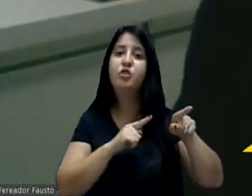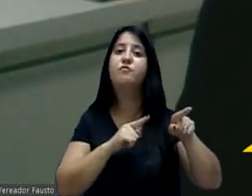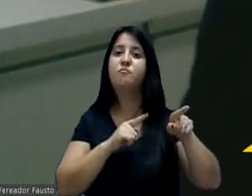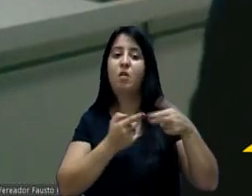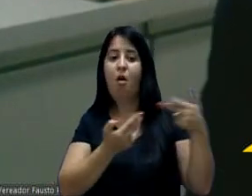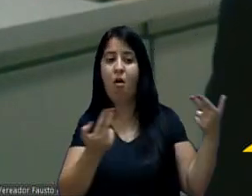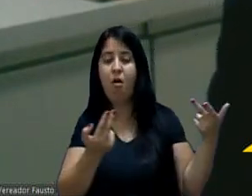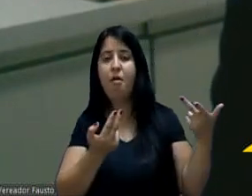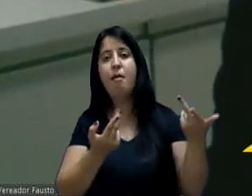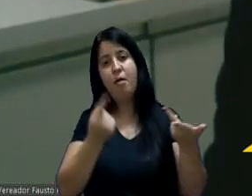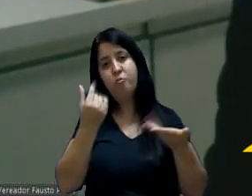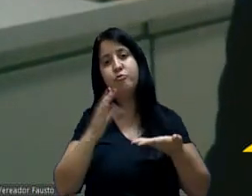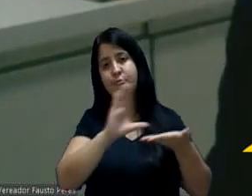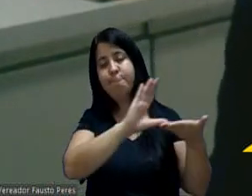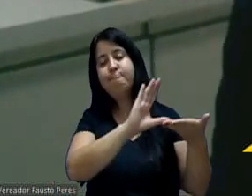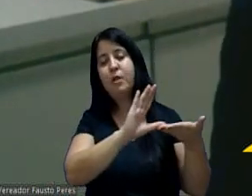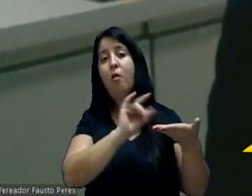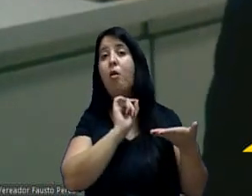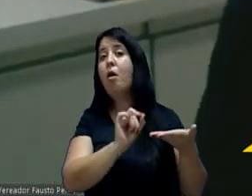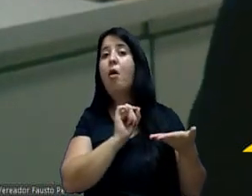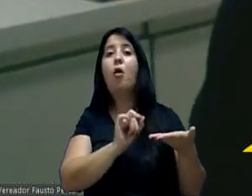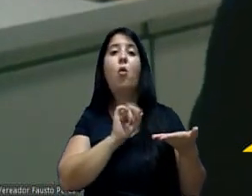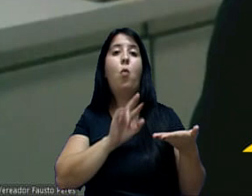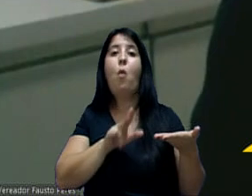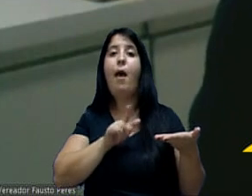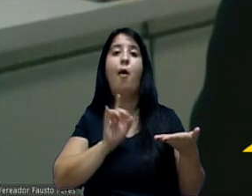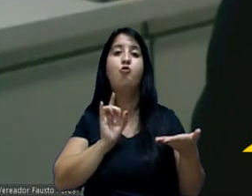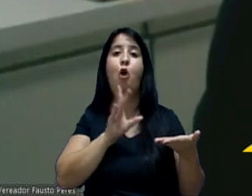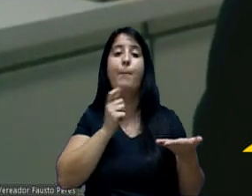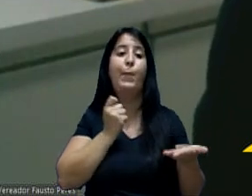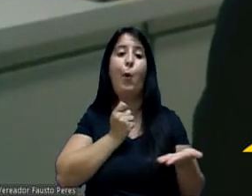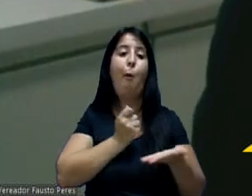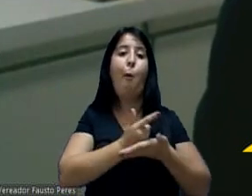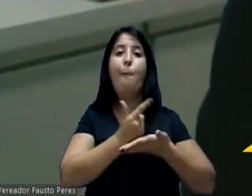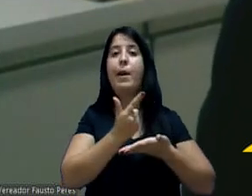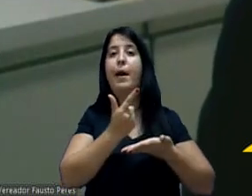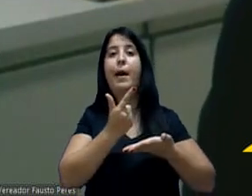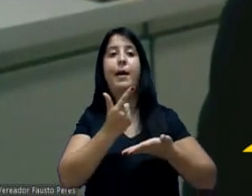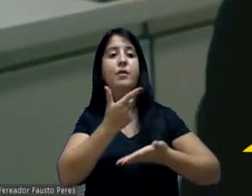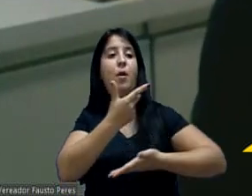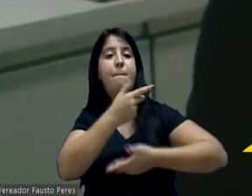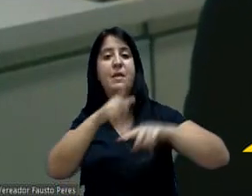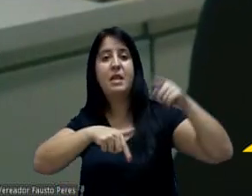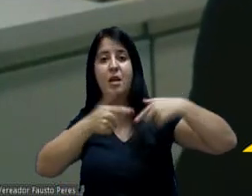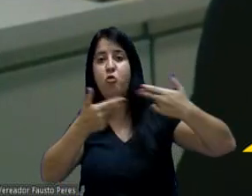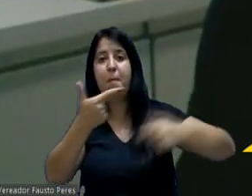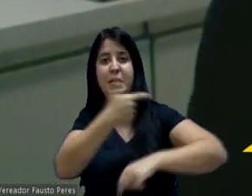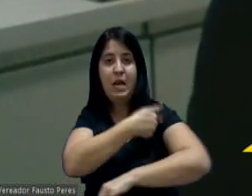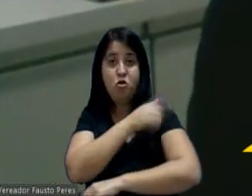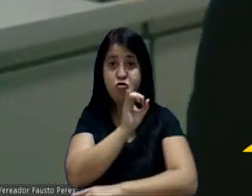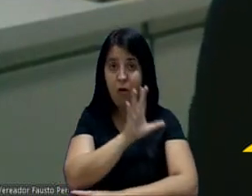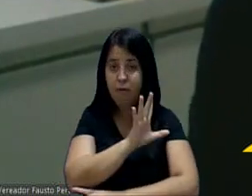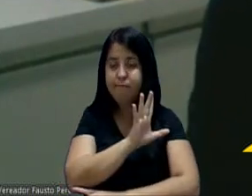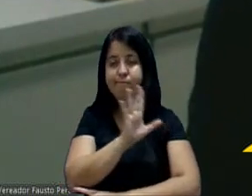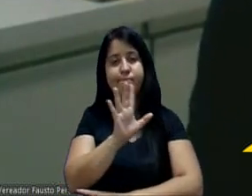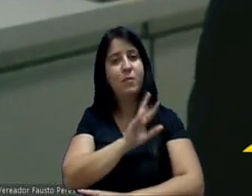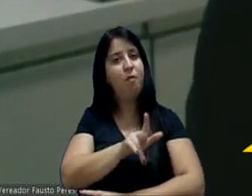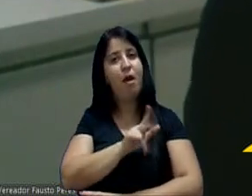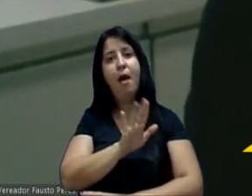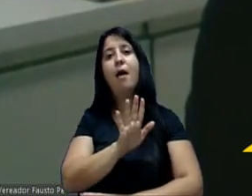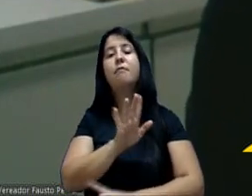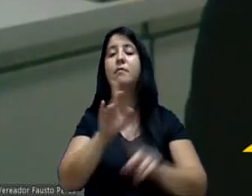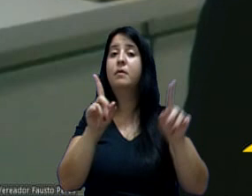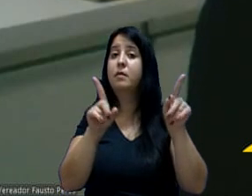que é as emendas que a gente está destinando, não quer dizer só que é para a compra dos insumos aí para as vacinas, mas também